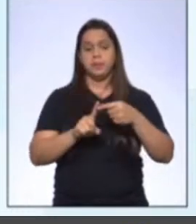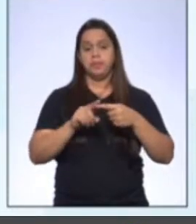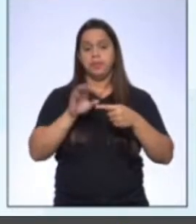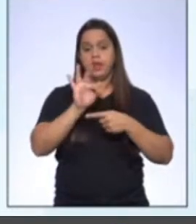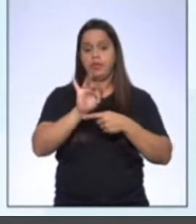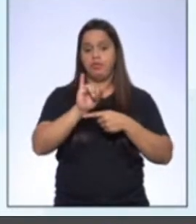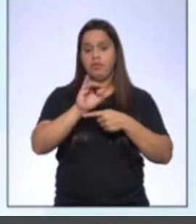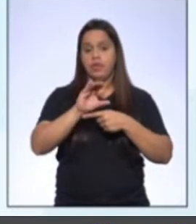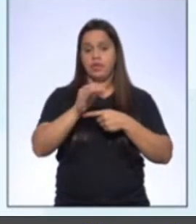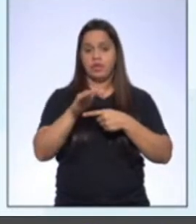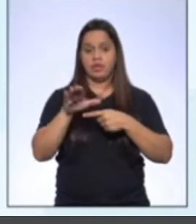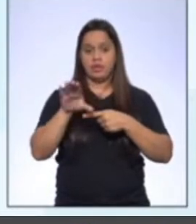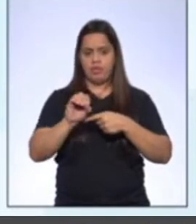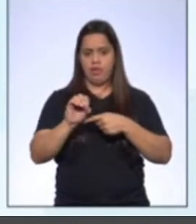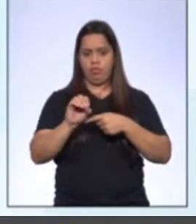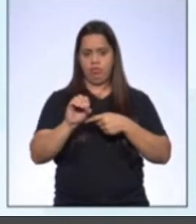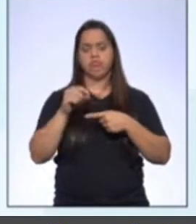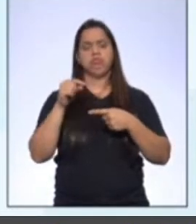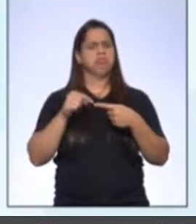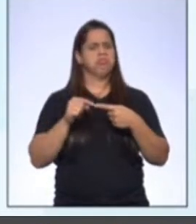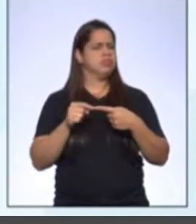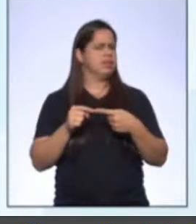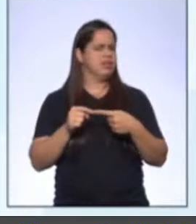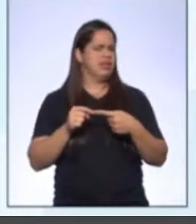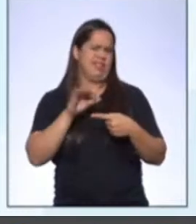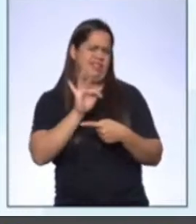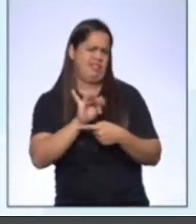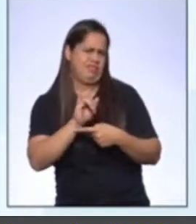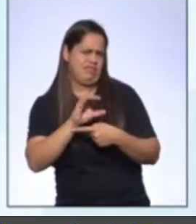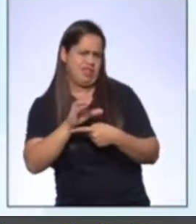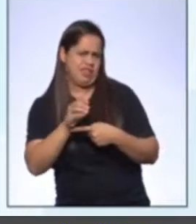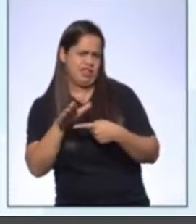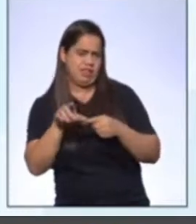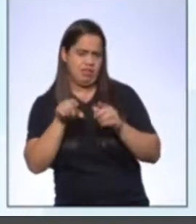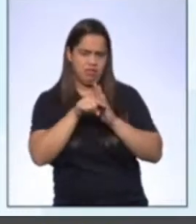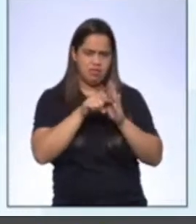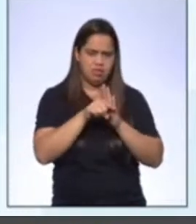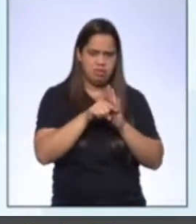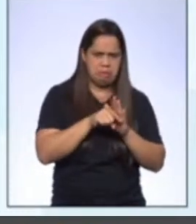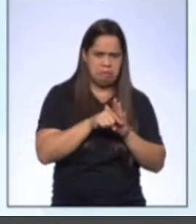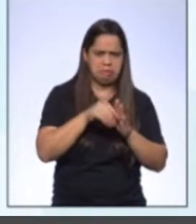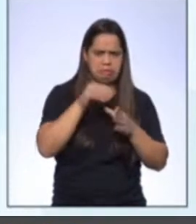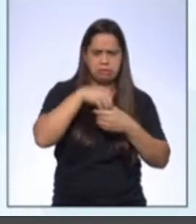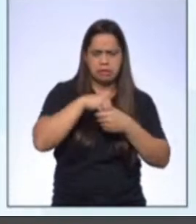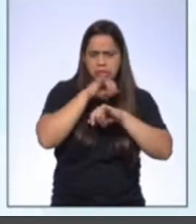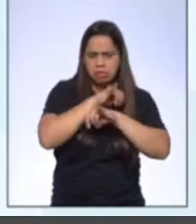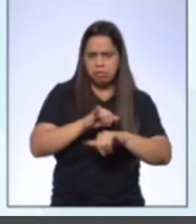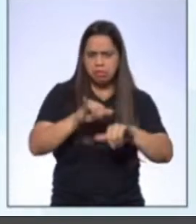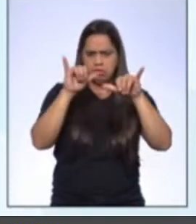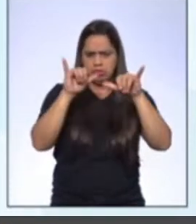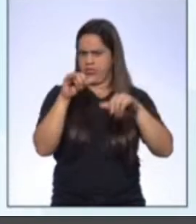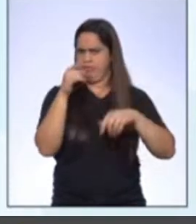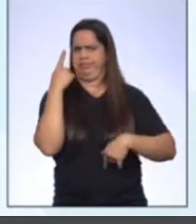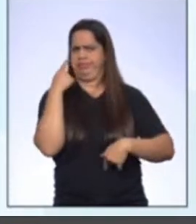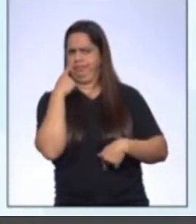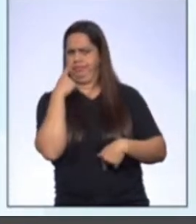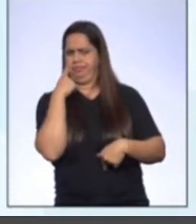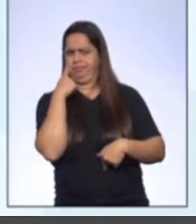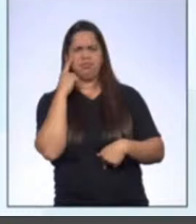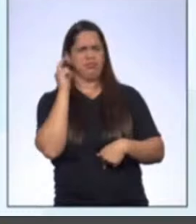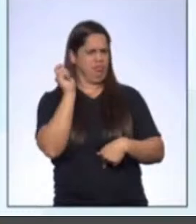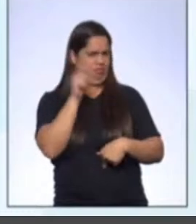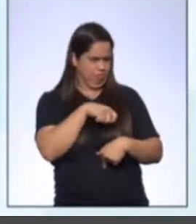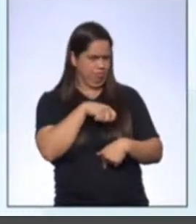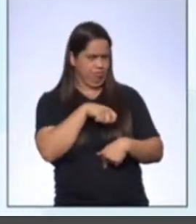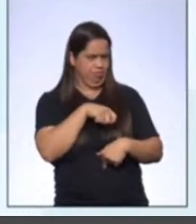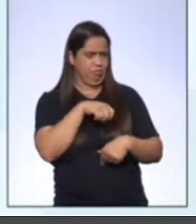científica. Ora, ficção científica em notícia, será? É possível